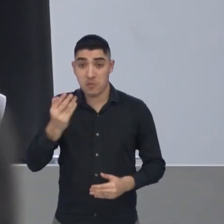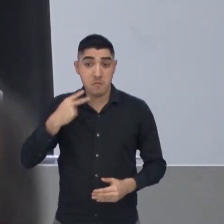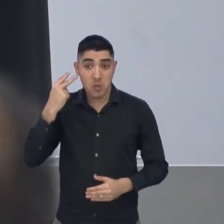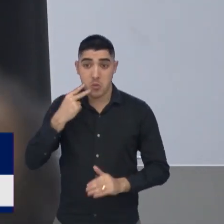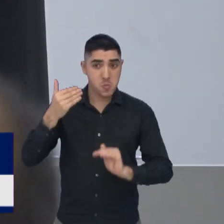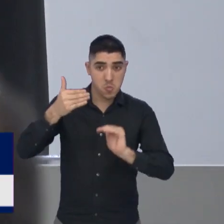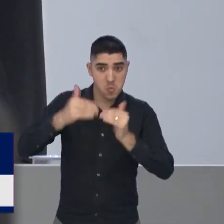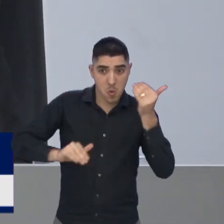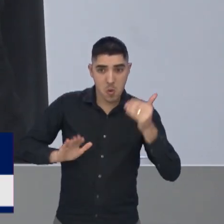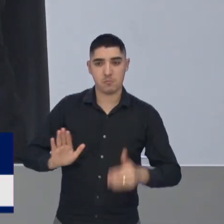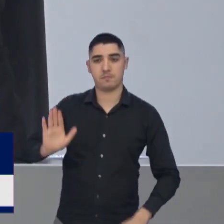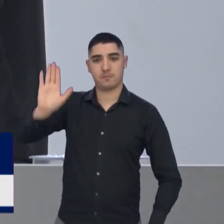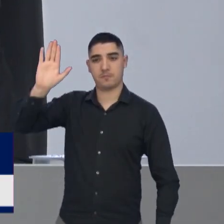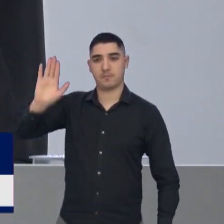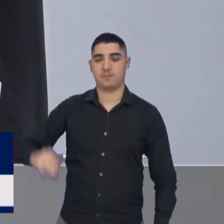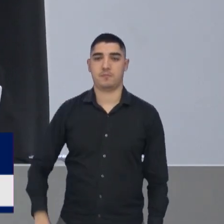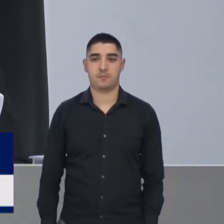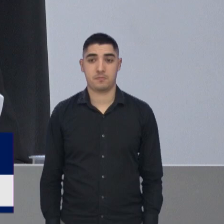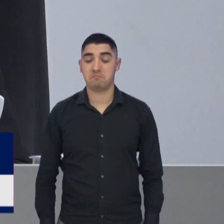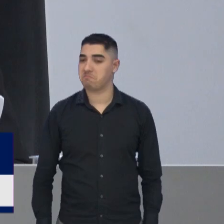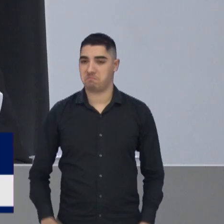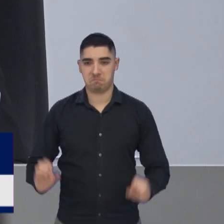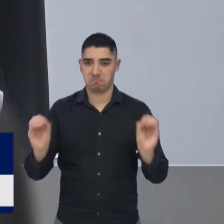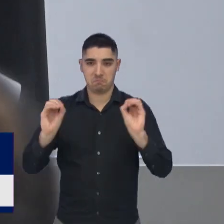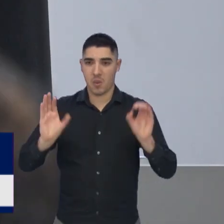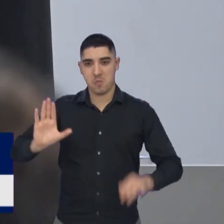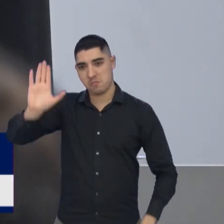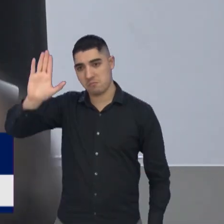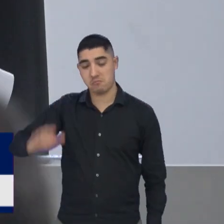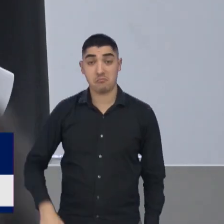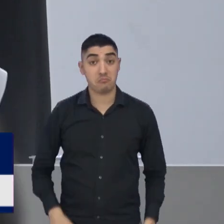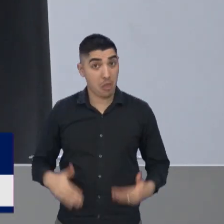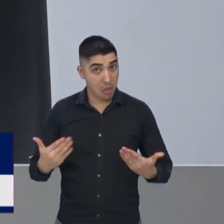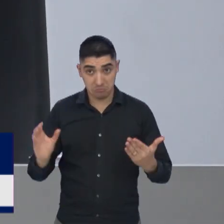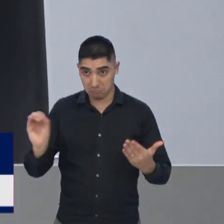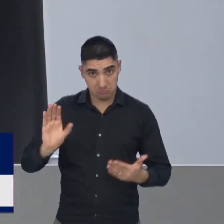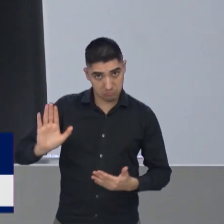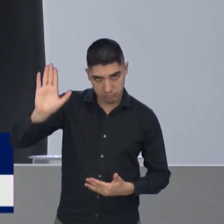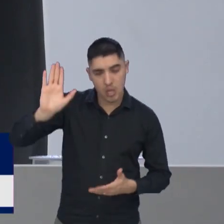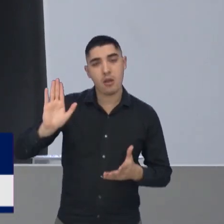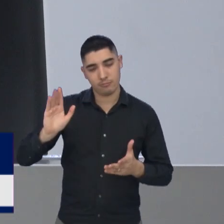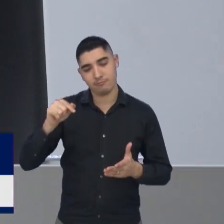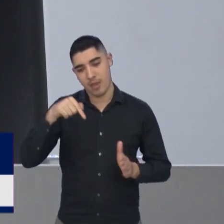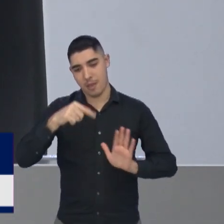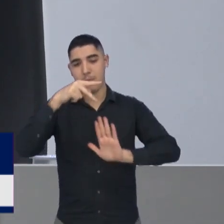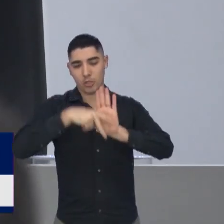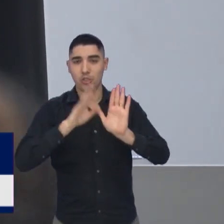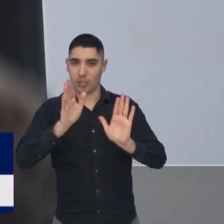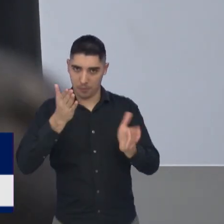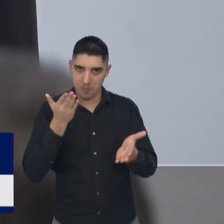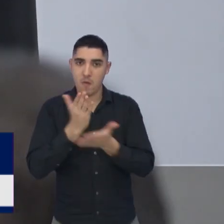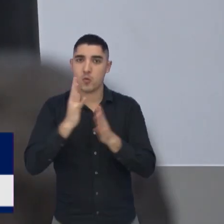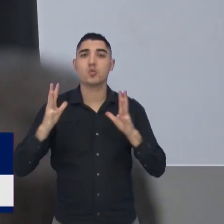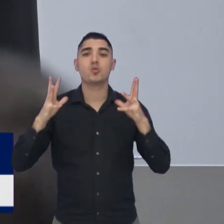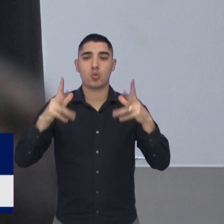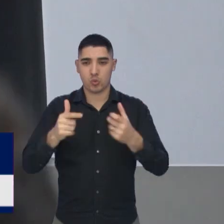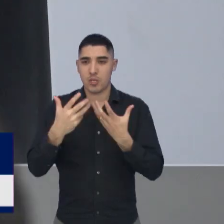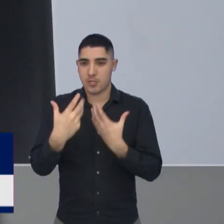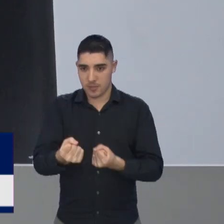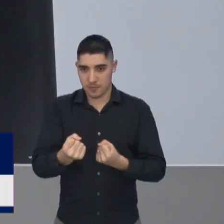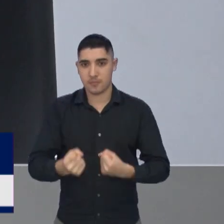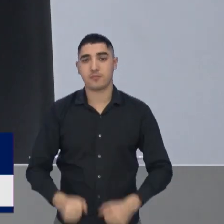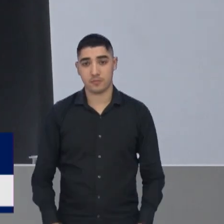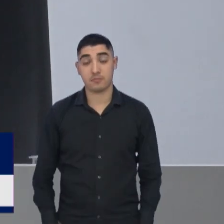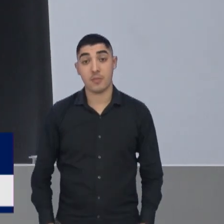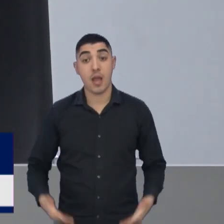favoráveis permaneçam como estão, os contrários que se manifestem. Nenhum voto contrário, senhor presidente. Sem nenhum voto contrário, o projeto está aprovado por unanimidade.